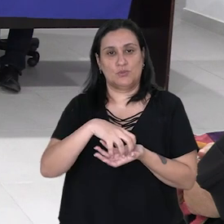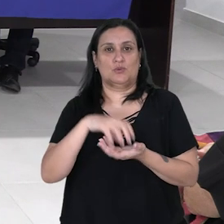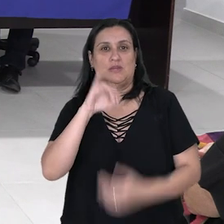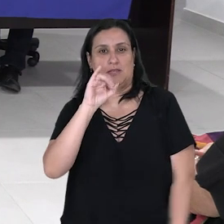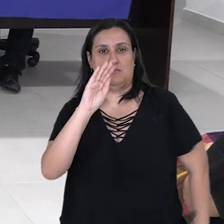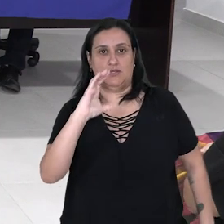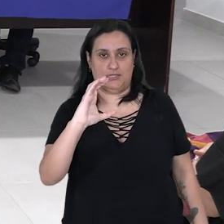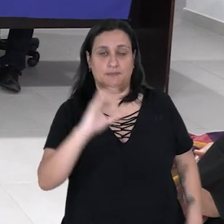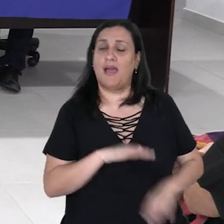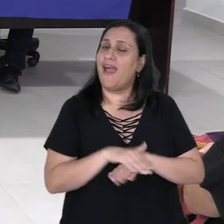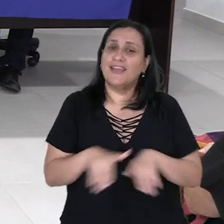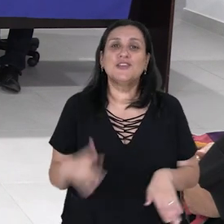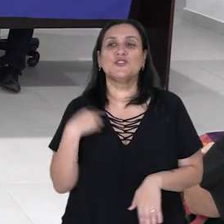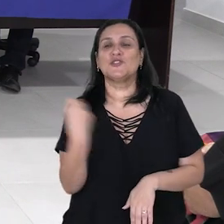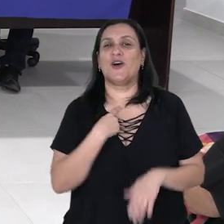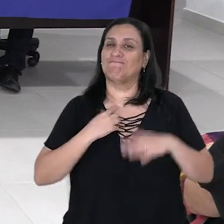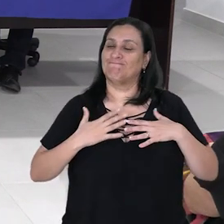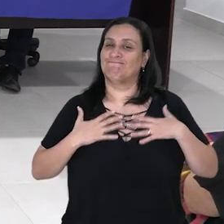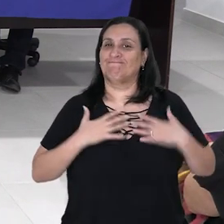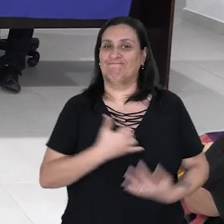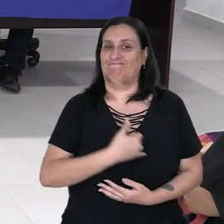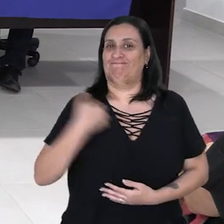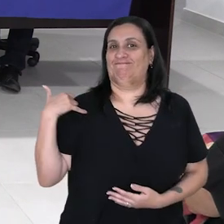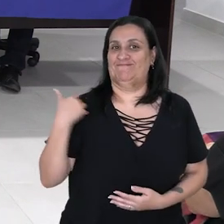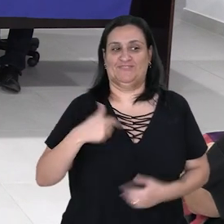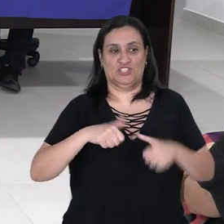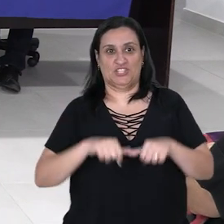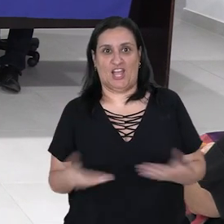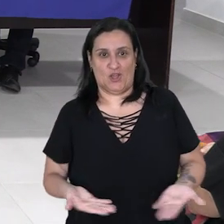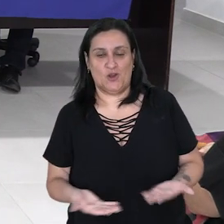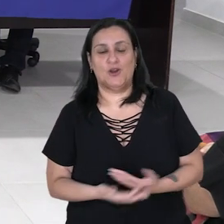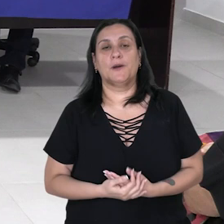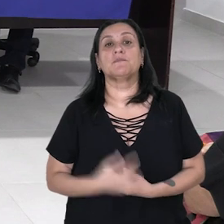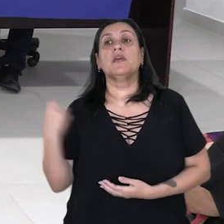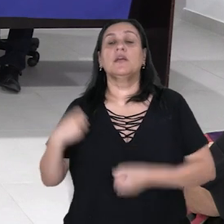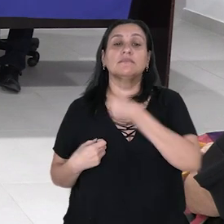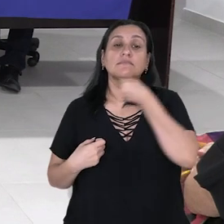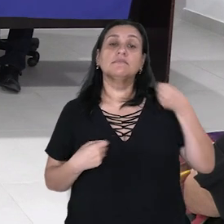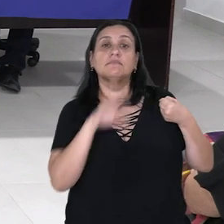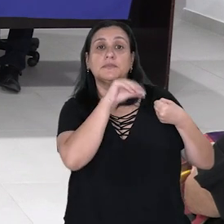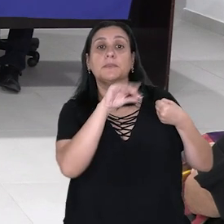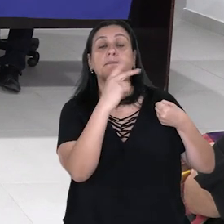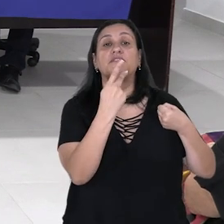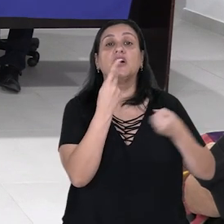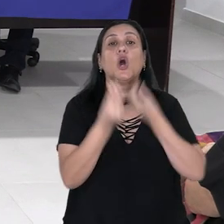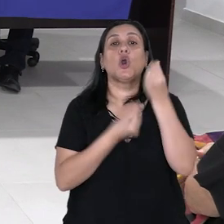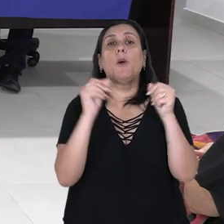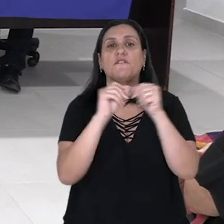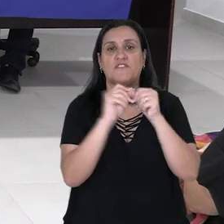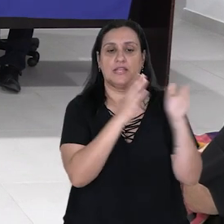Então, é isso, a gente tá muito feliz de estar aqui hoje, eu vou passar a fala para eles explicarem, cada um vai explicar um pouquinho a etapa de